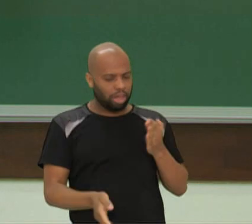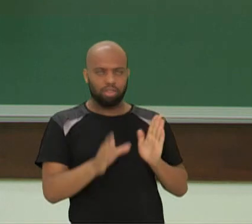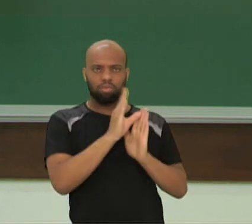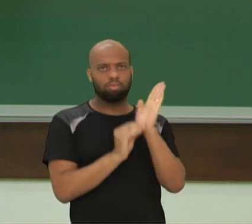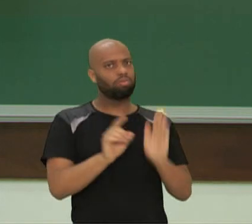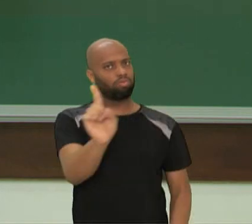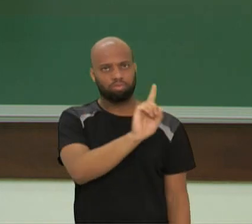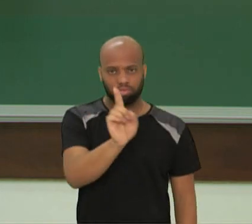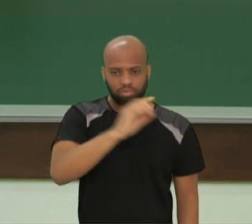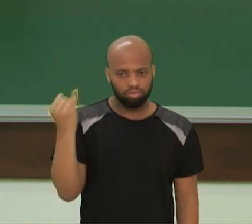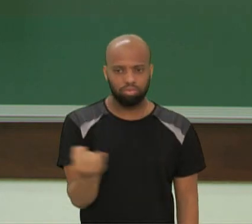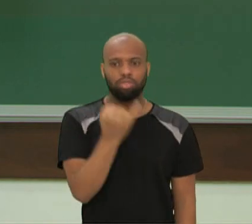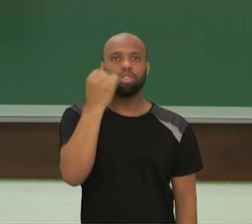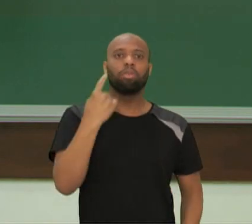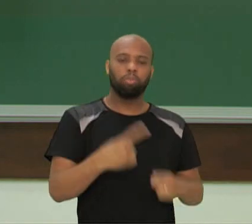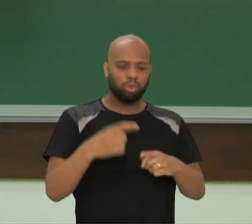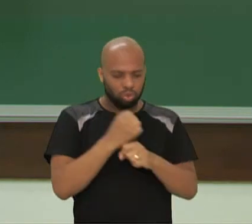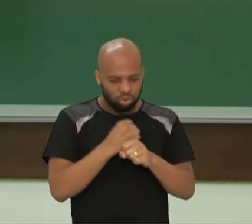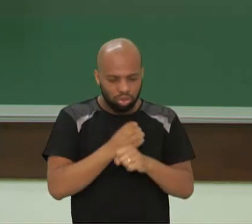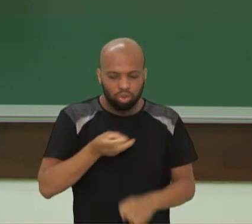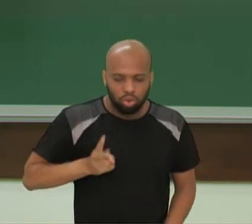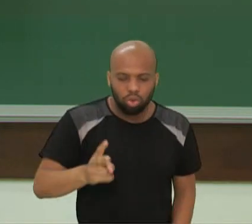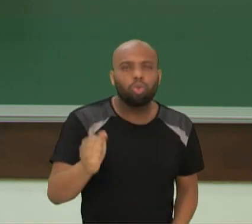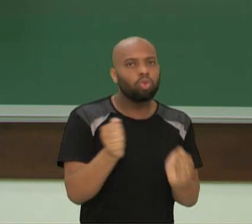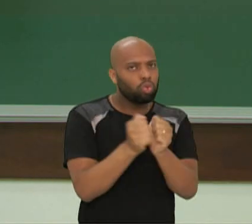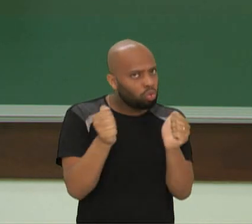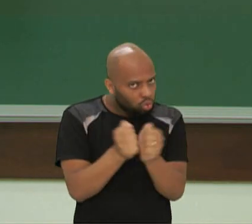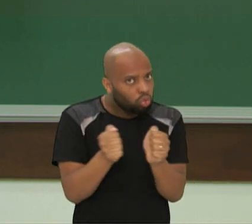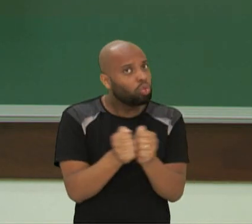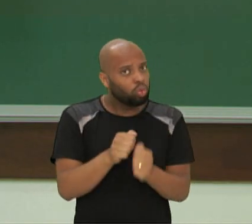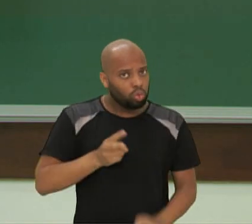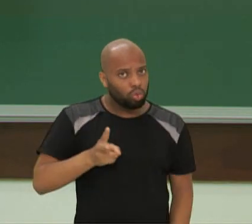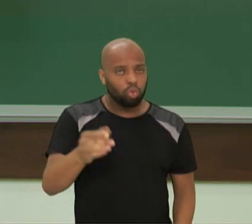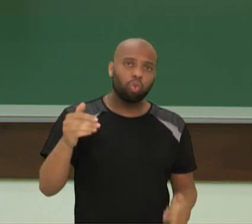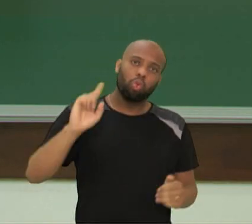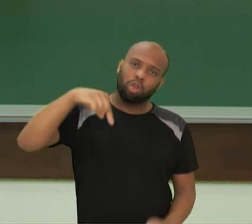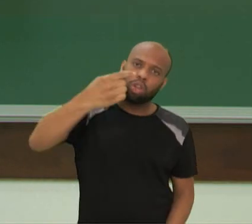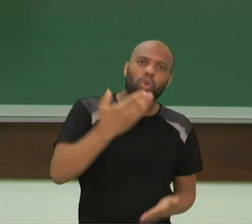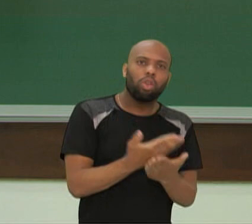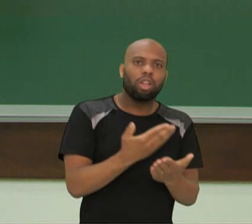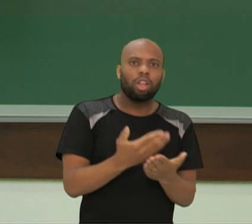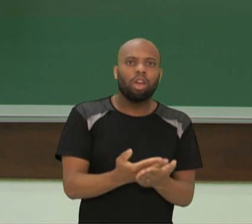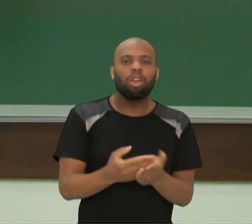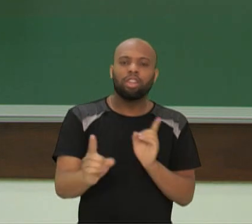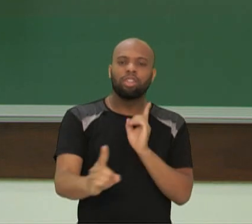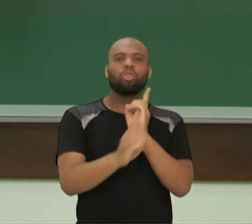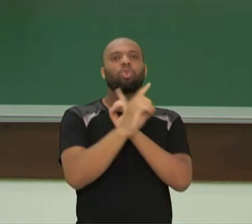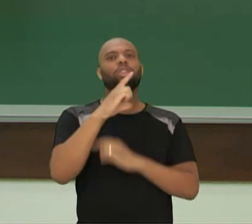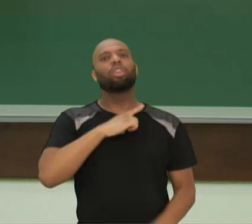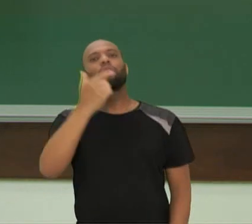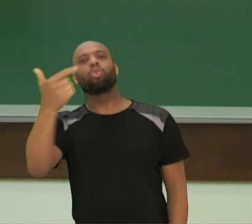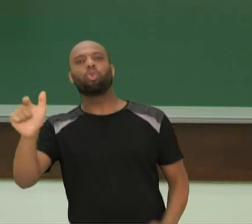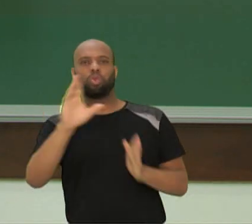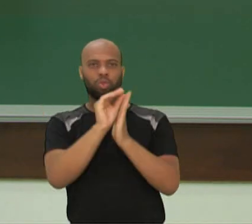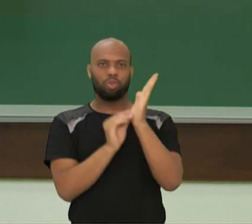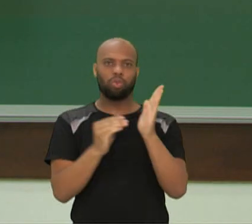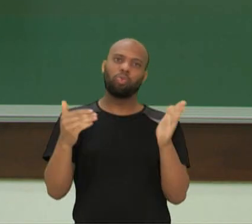aí, tá? O ano continua, nós estamos juntos e na próxima aula a gente se vê daí com outro